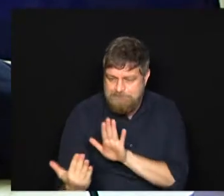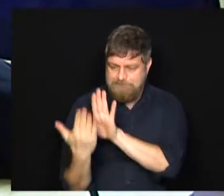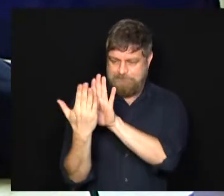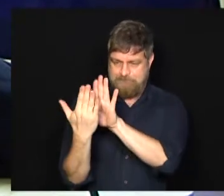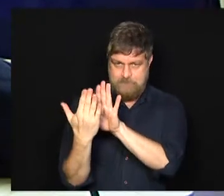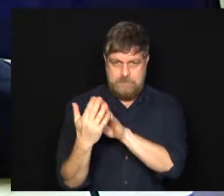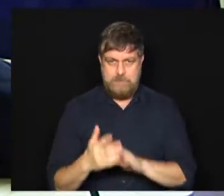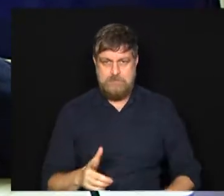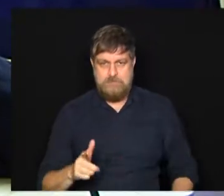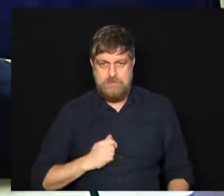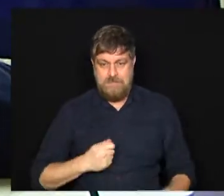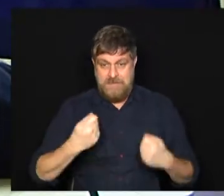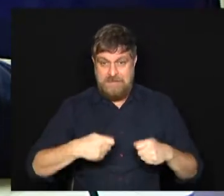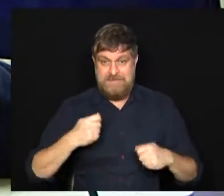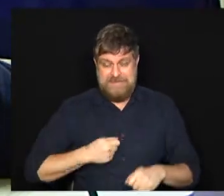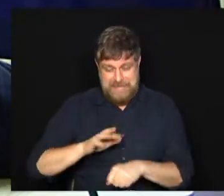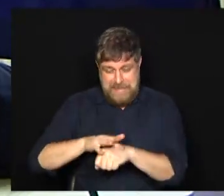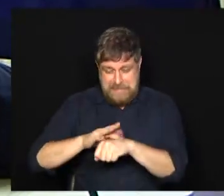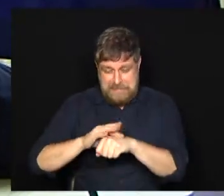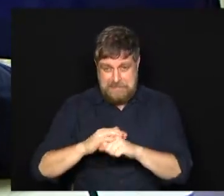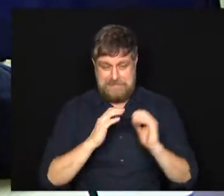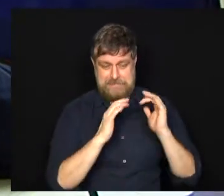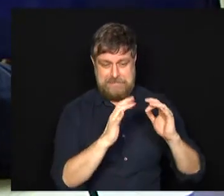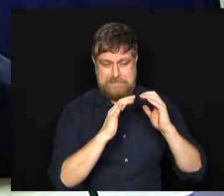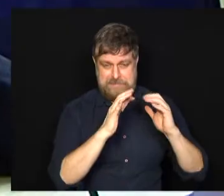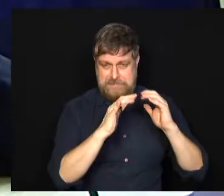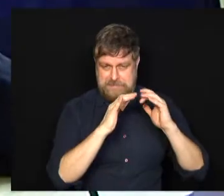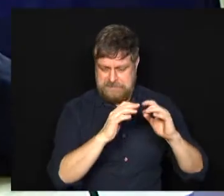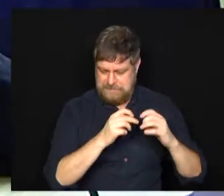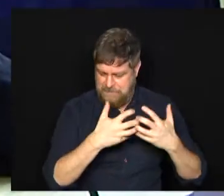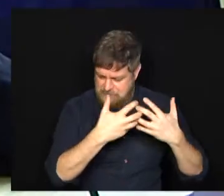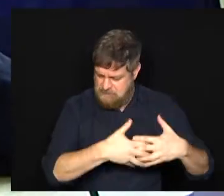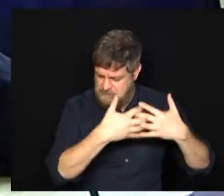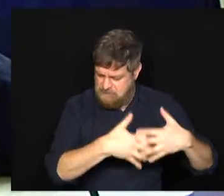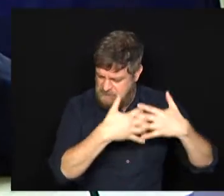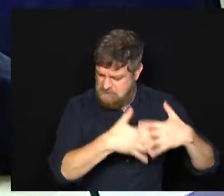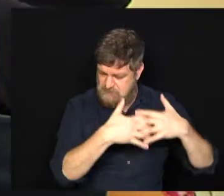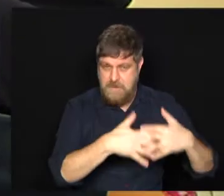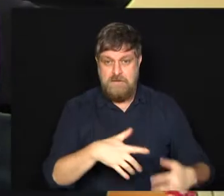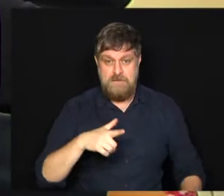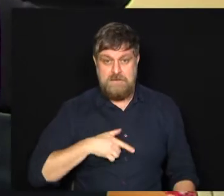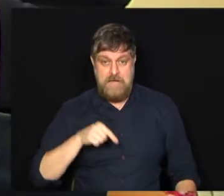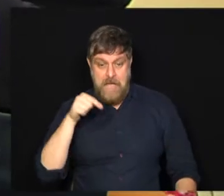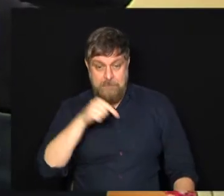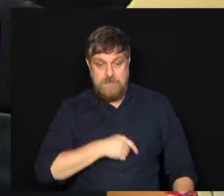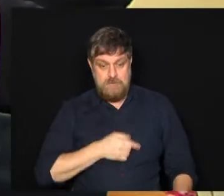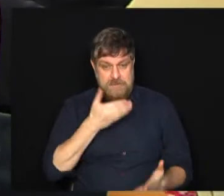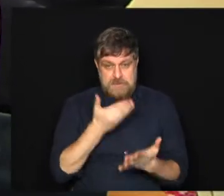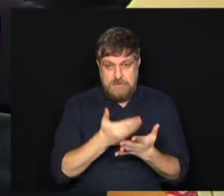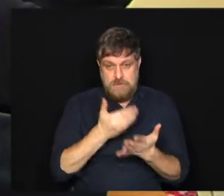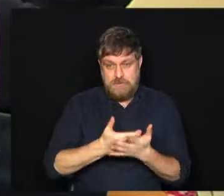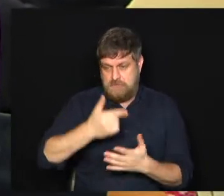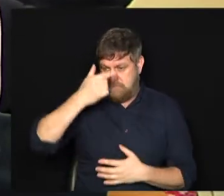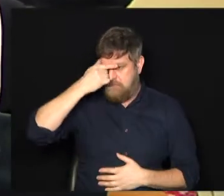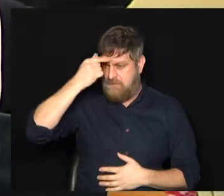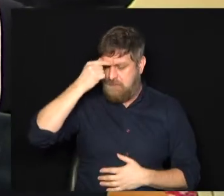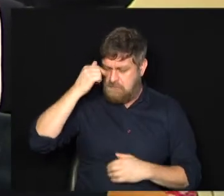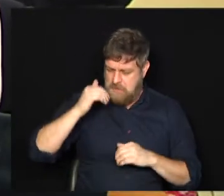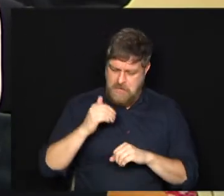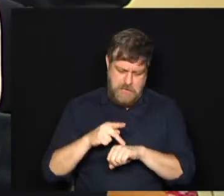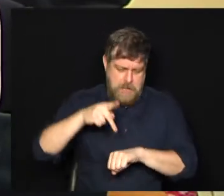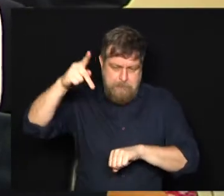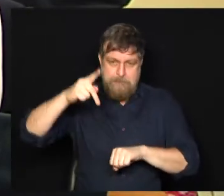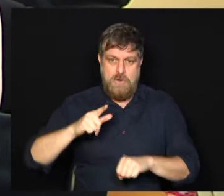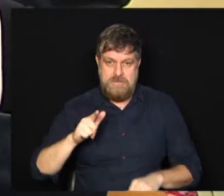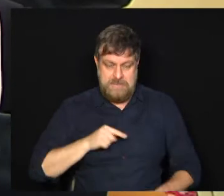seja, precisa de mais doença para você ter sintoma. Então, a pessoa que tem a maior escolaridade, estudou por mais tempo,